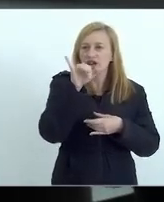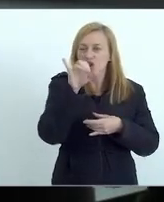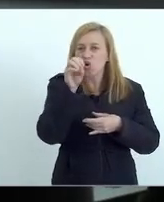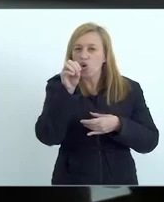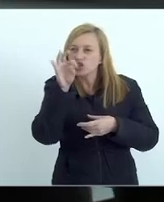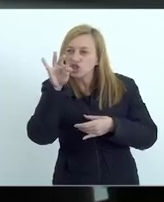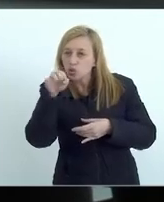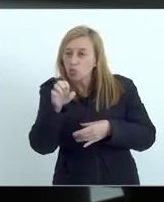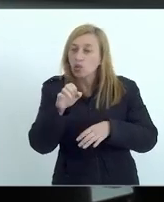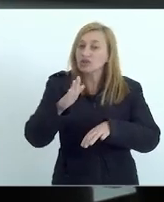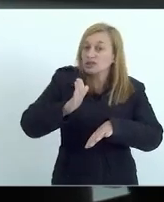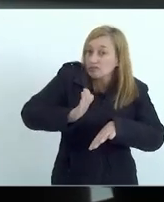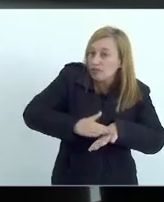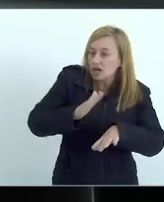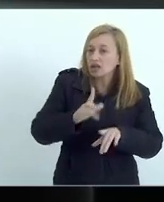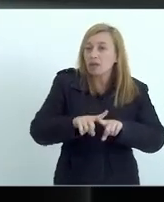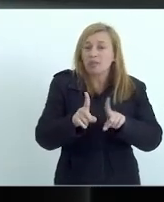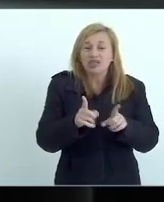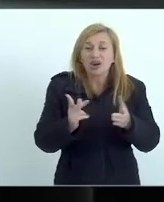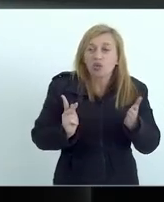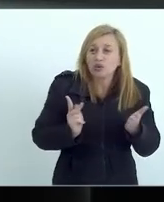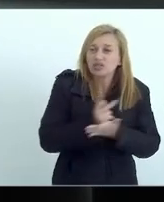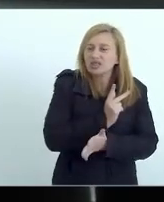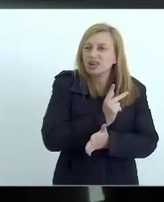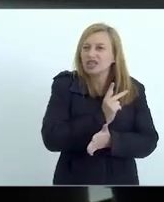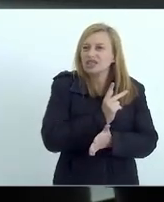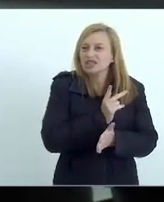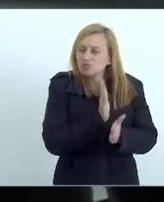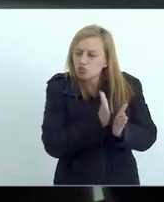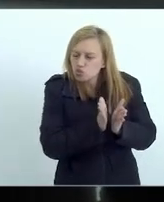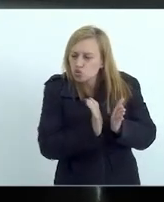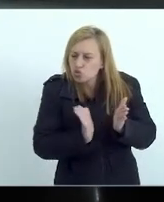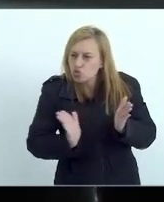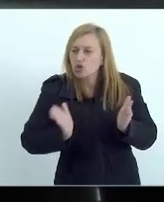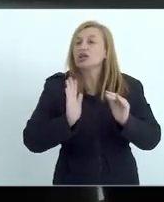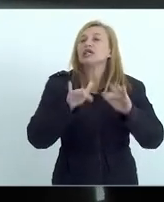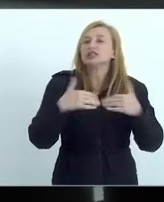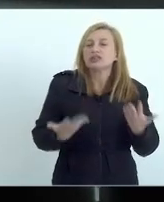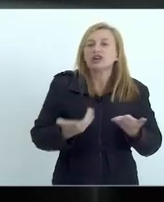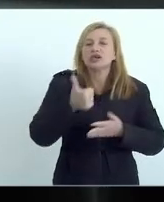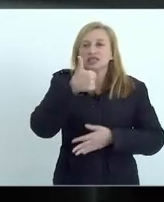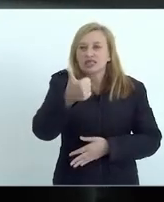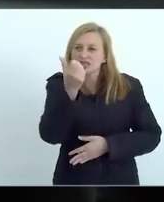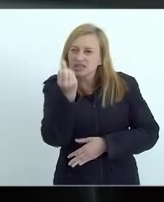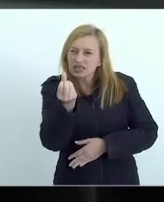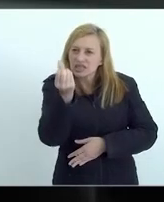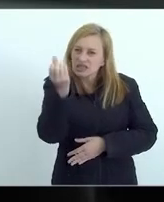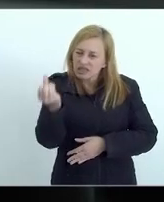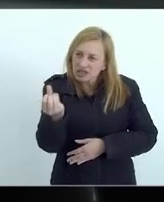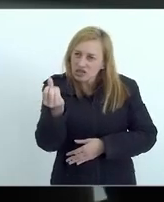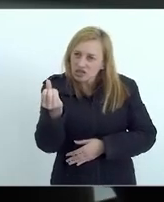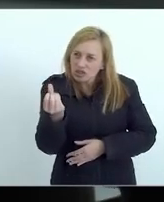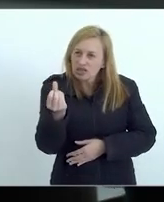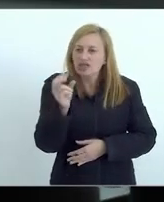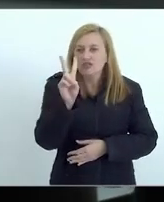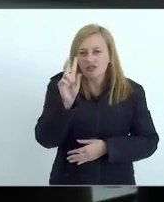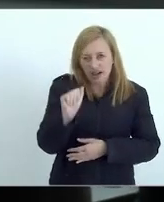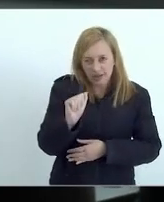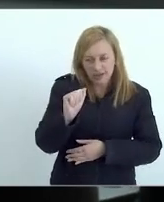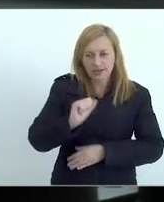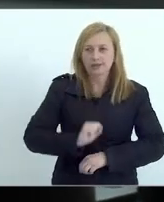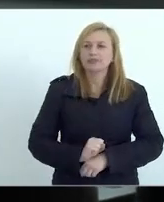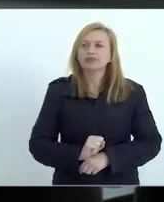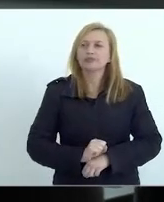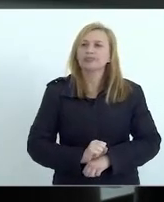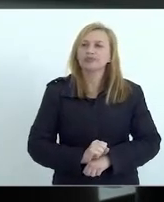que fosse até mais mas ele já acontece numa periodicidade então foram 166 vagas